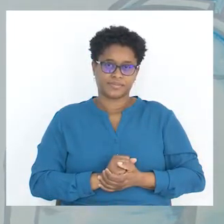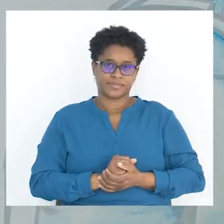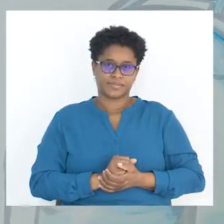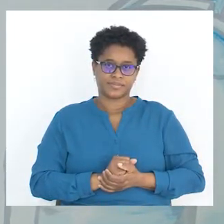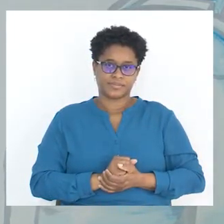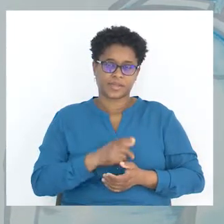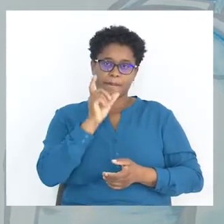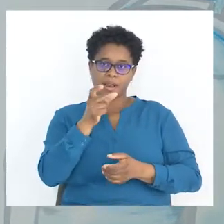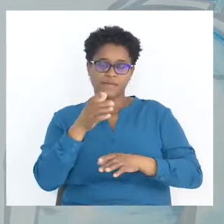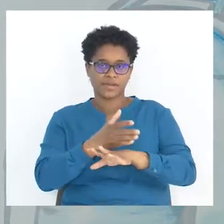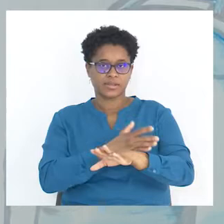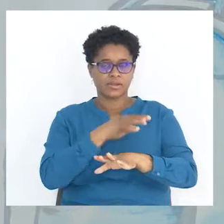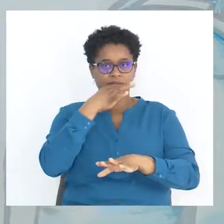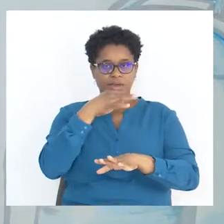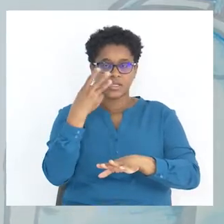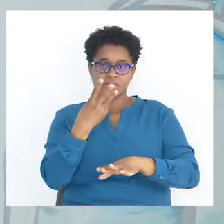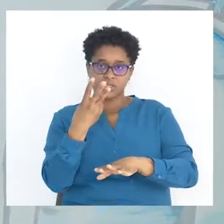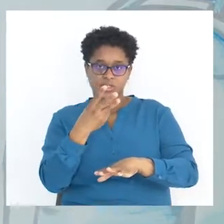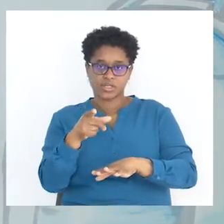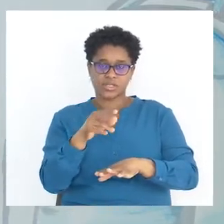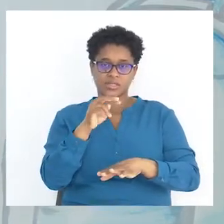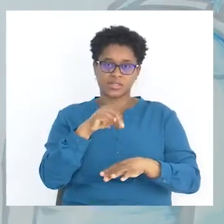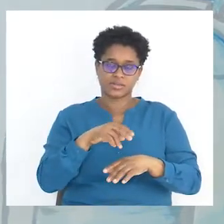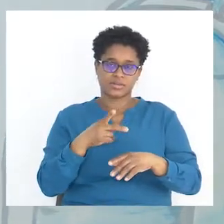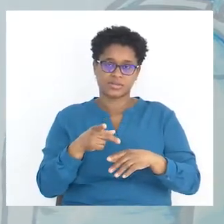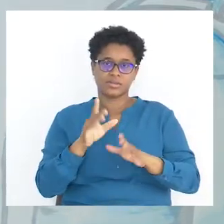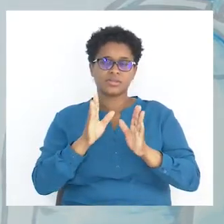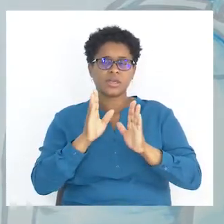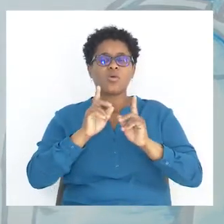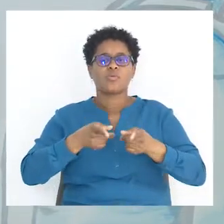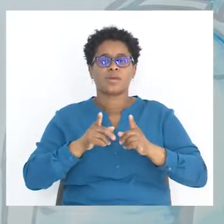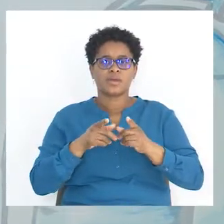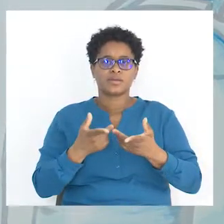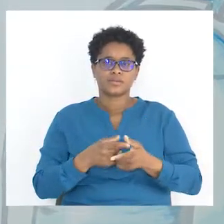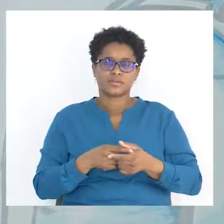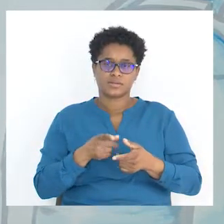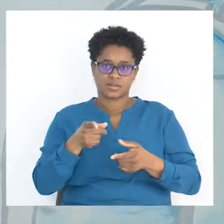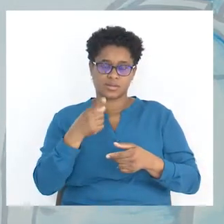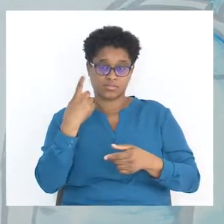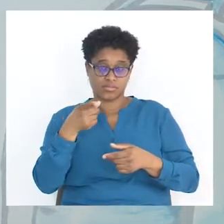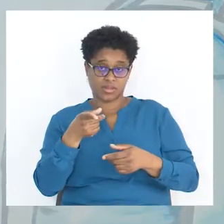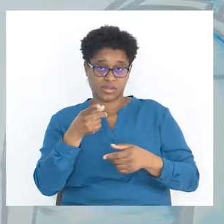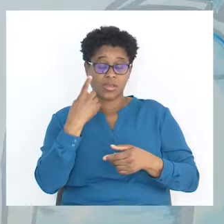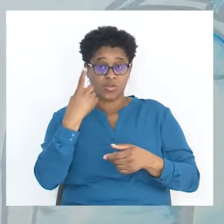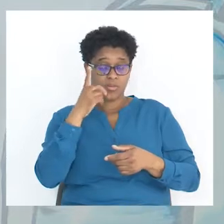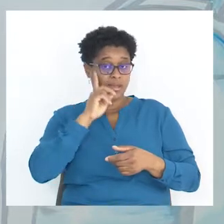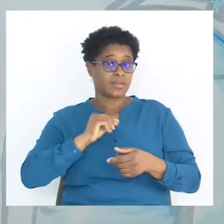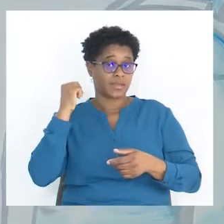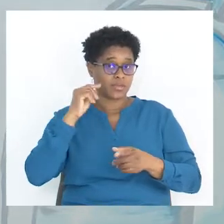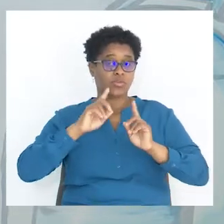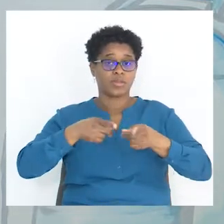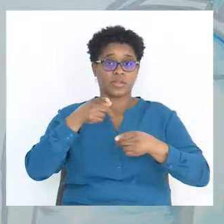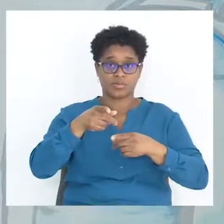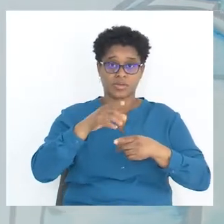o parágrafo anterior fala nesses 3 neuró, então já começas com a serotonina, que é uma delas, não é assim? Então podes começar